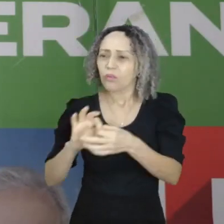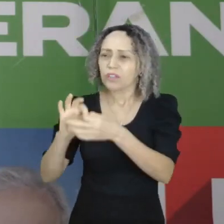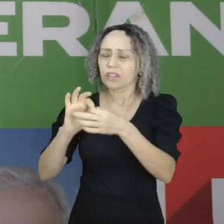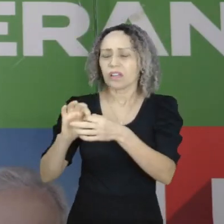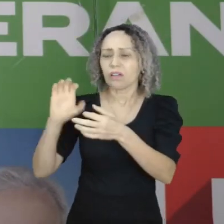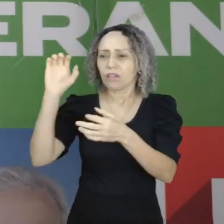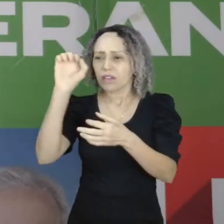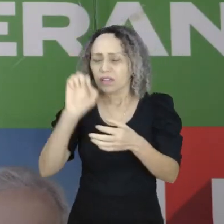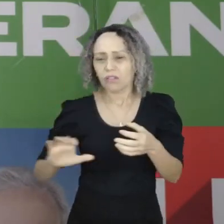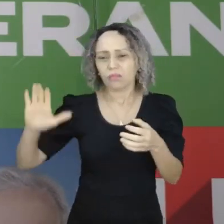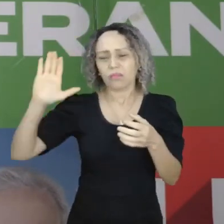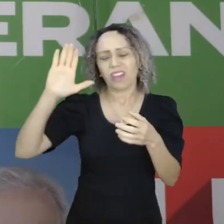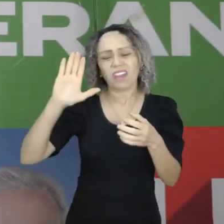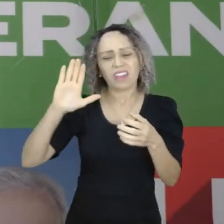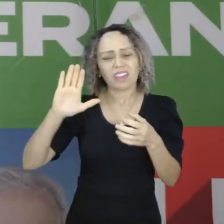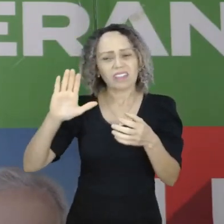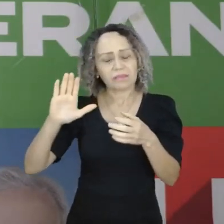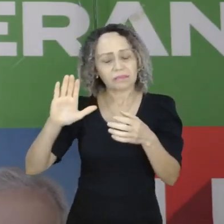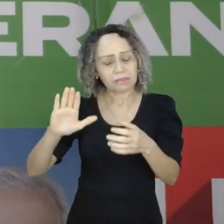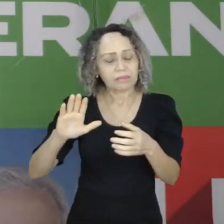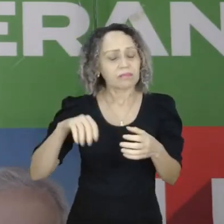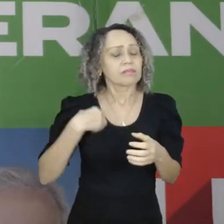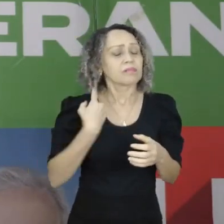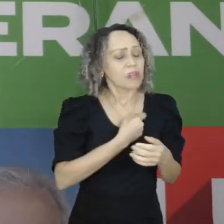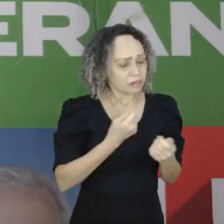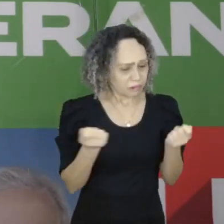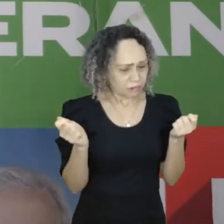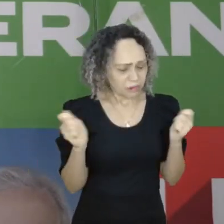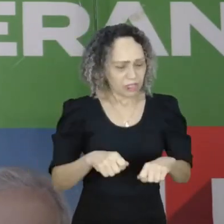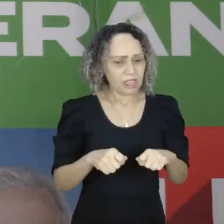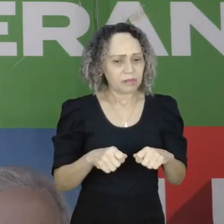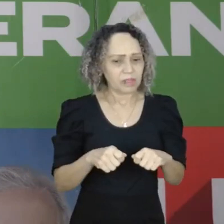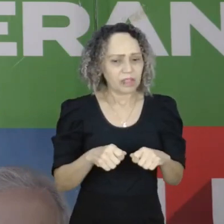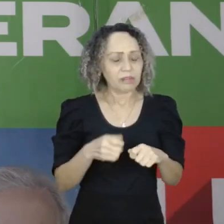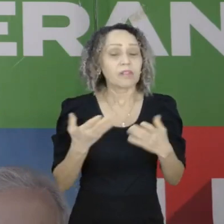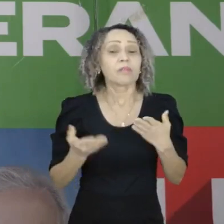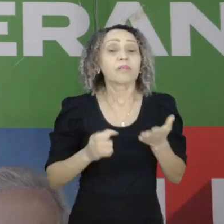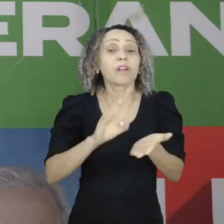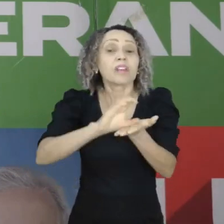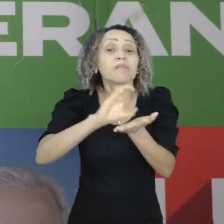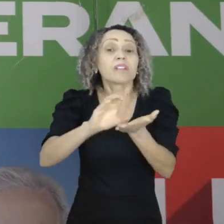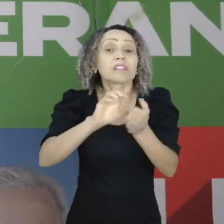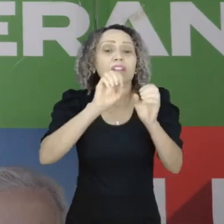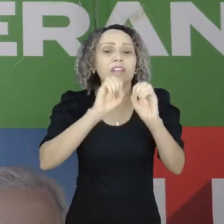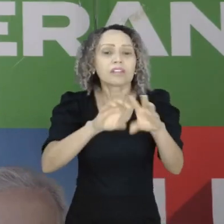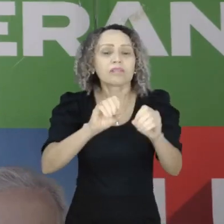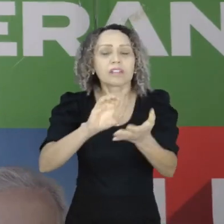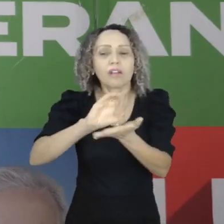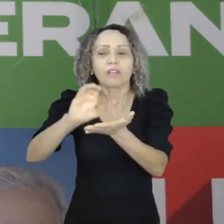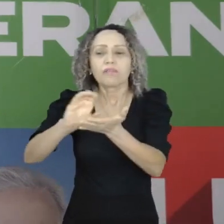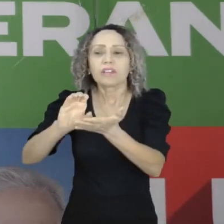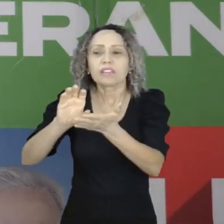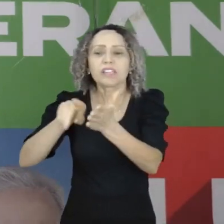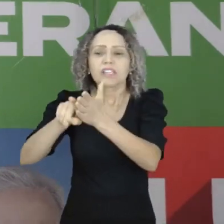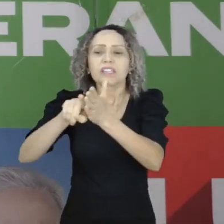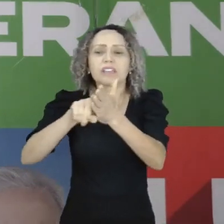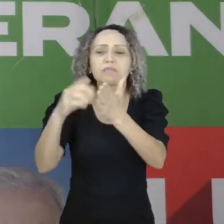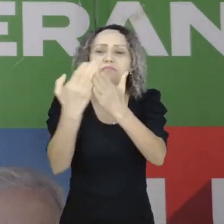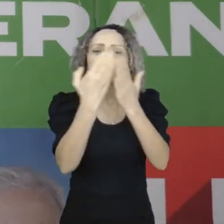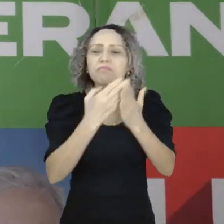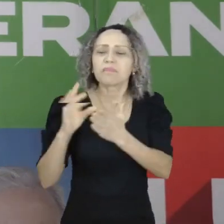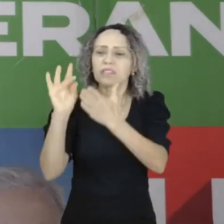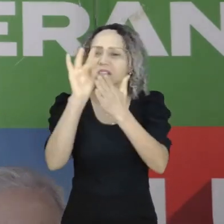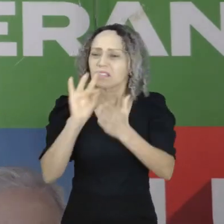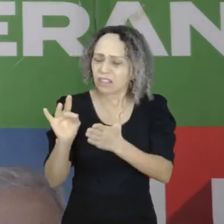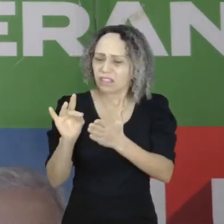em educação, nós temos que investir em pesquisa. Sabe? Coisa que nós fizemos. Coisa que nós fizemos no nosso